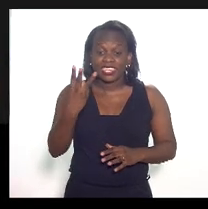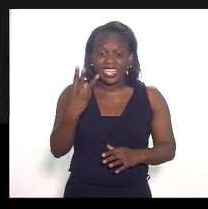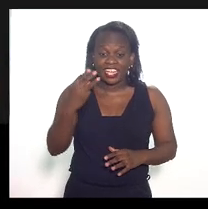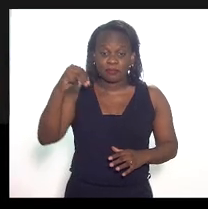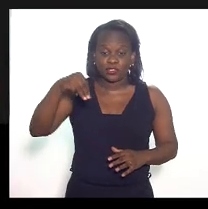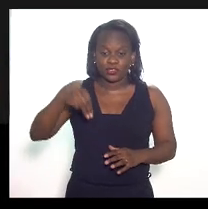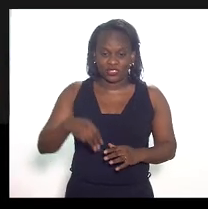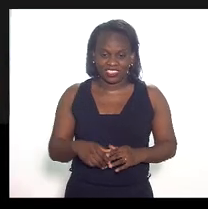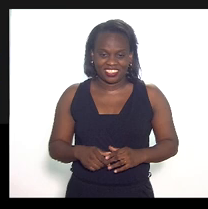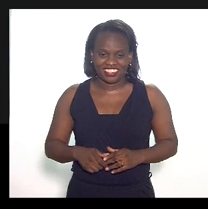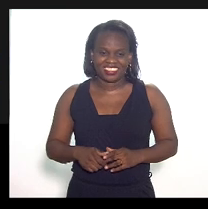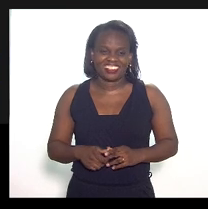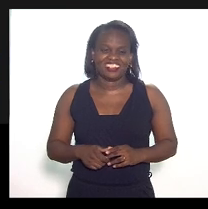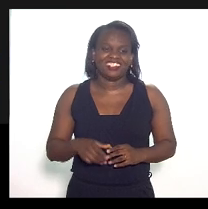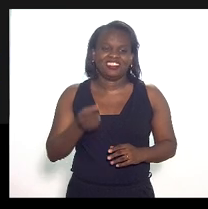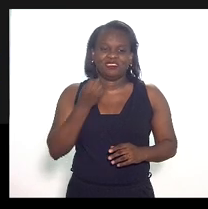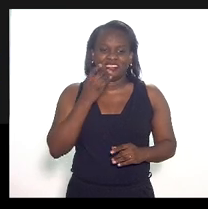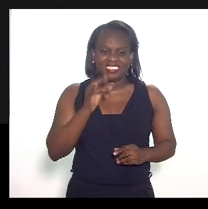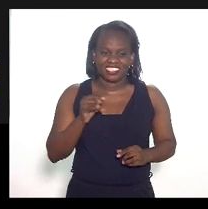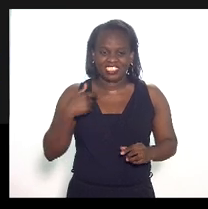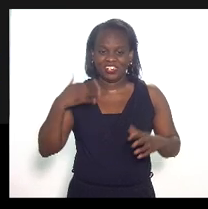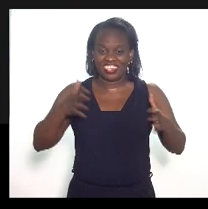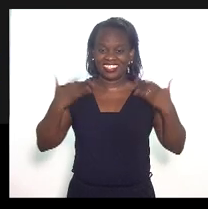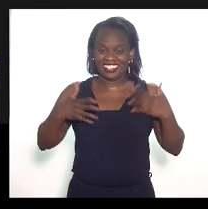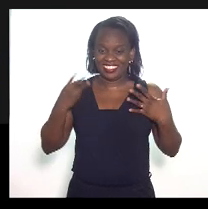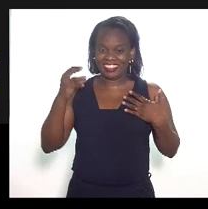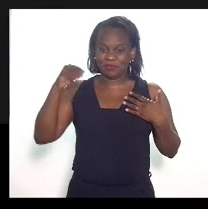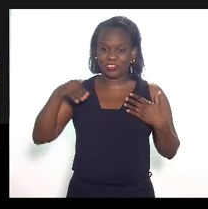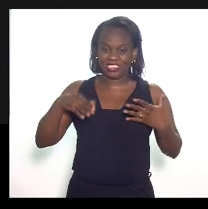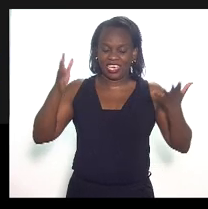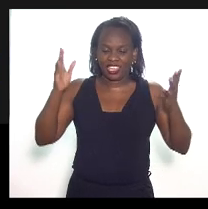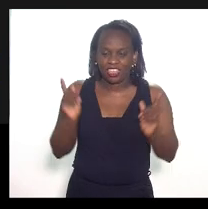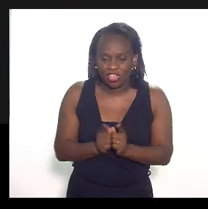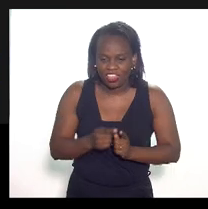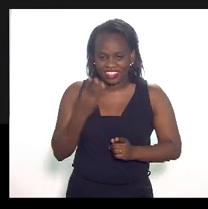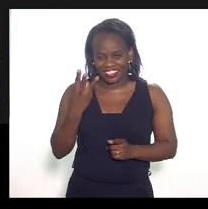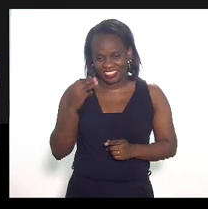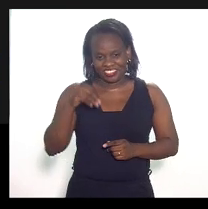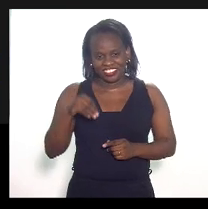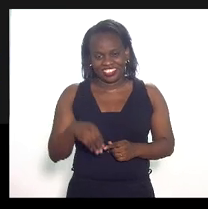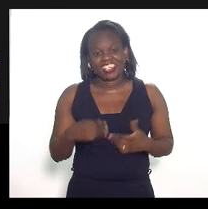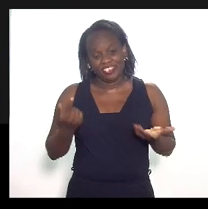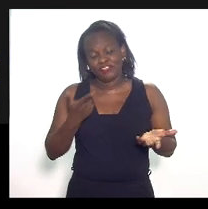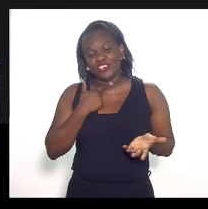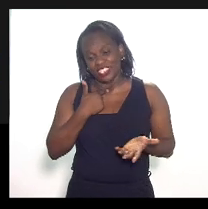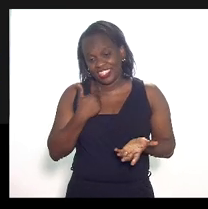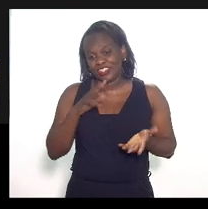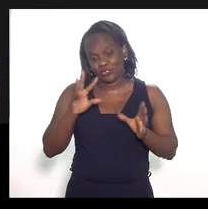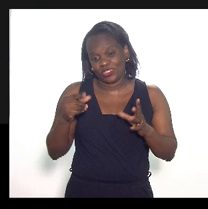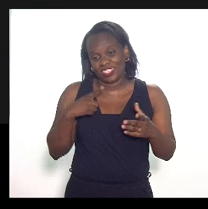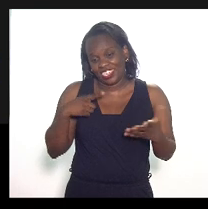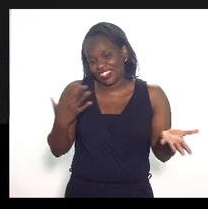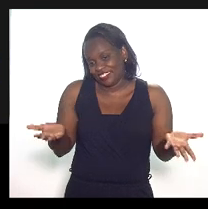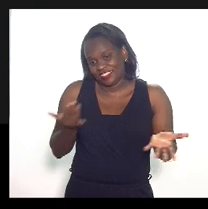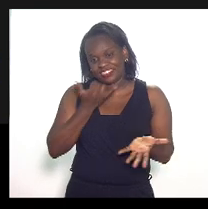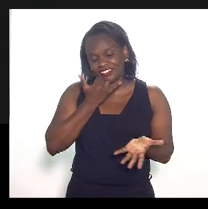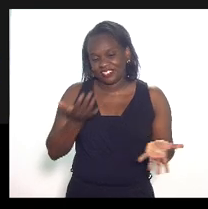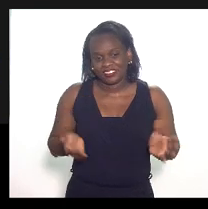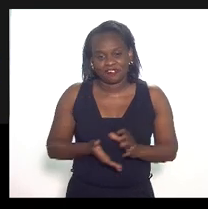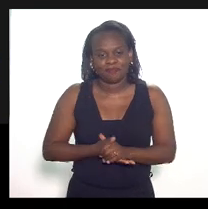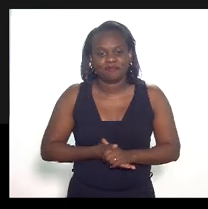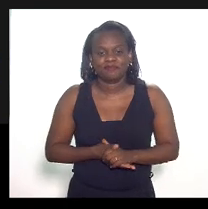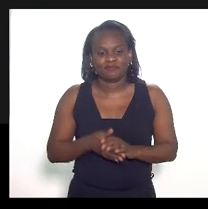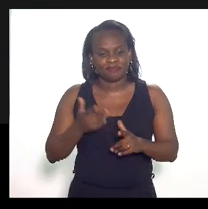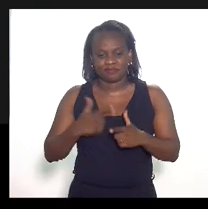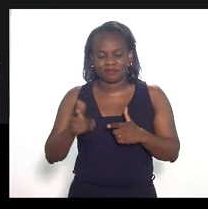Três minutos. Bom dia, eu fiquei animado com os 30 minutos, mas eu vou fazer os três aqui, então. É o tempo que eu gostaria que todos tivessem. Desculpe, doutora.